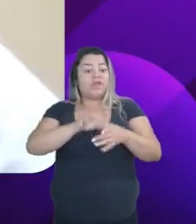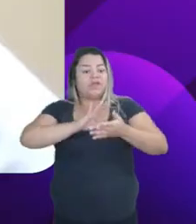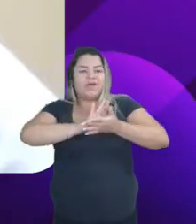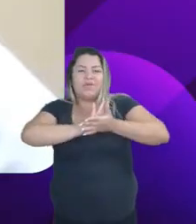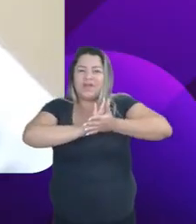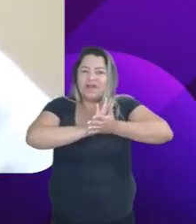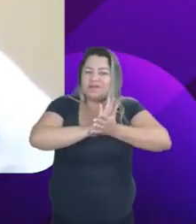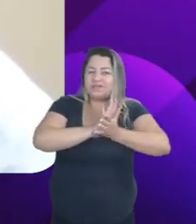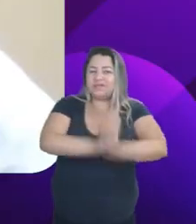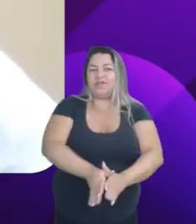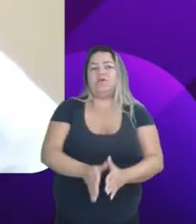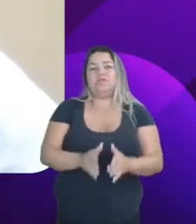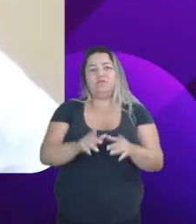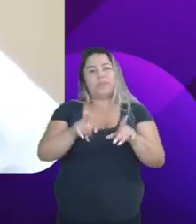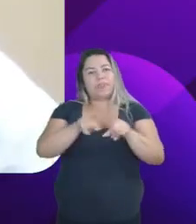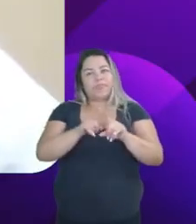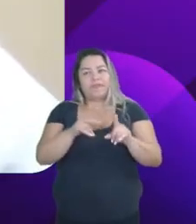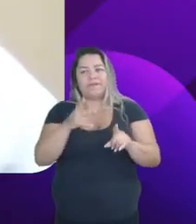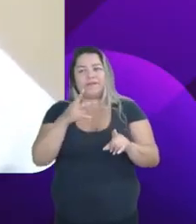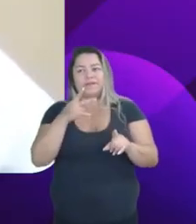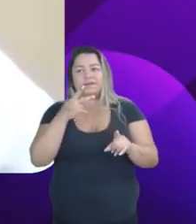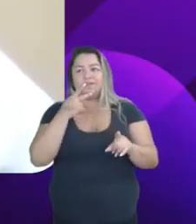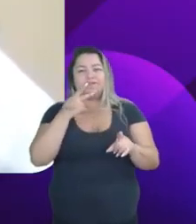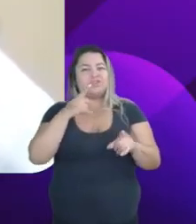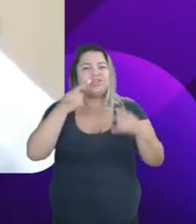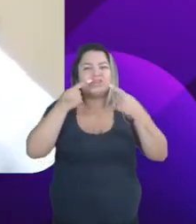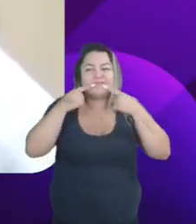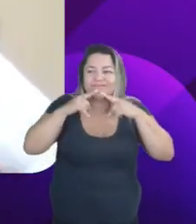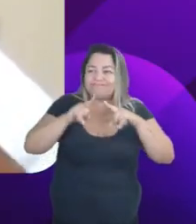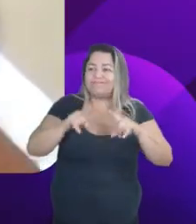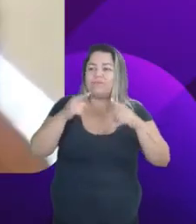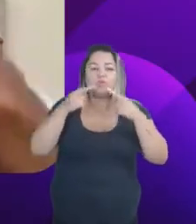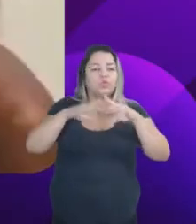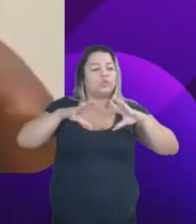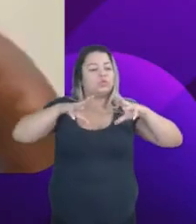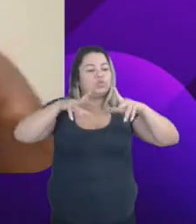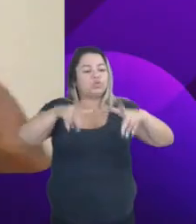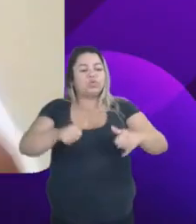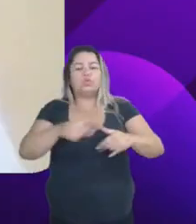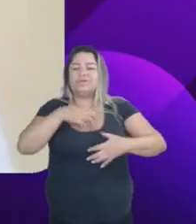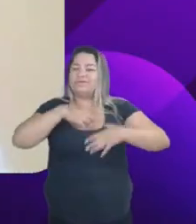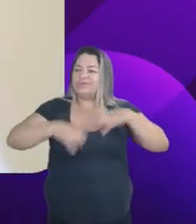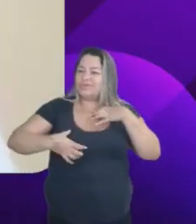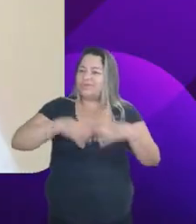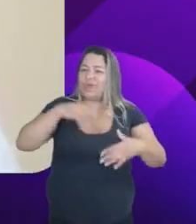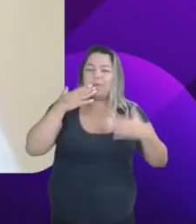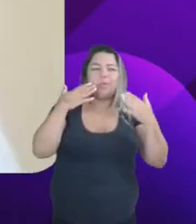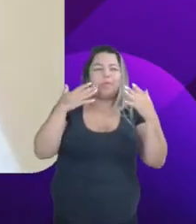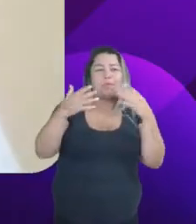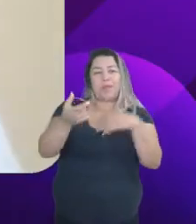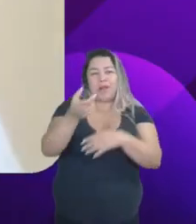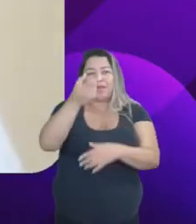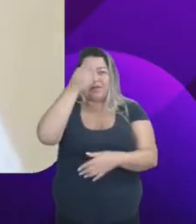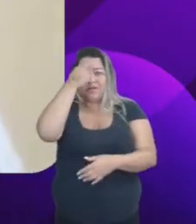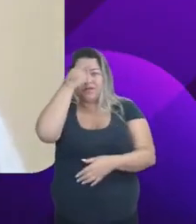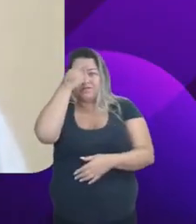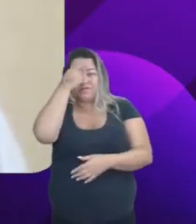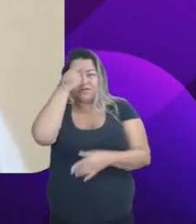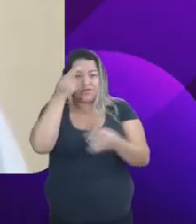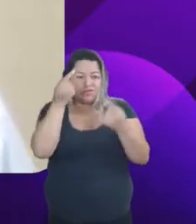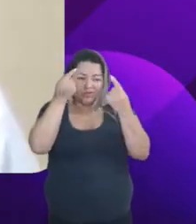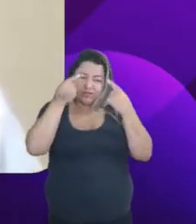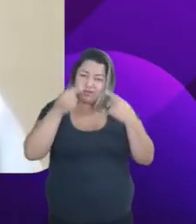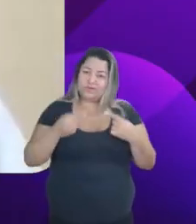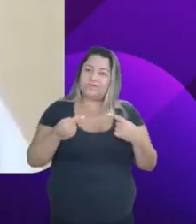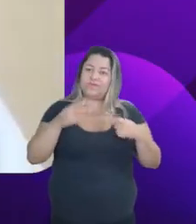Humilhação, chantagens, xingamentos, tudo que mexa psicologicamente com sua estabilidade.